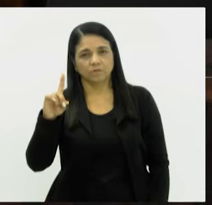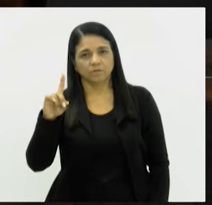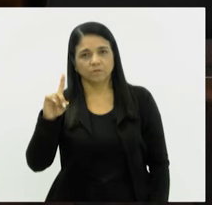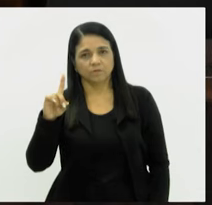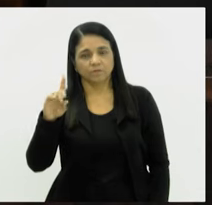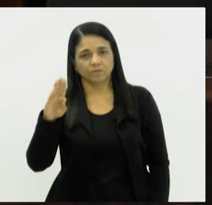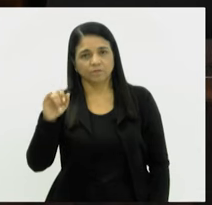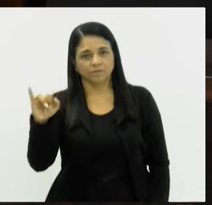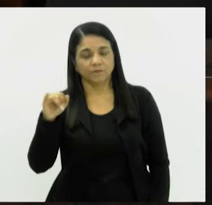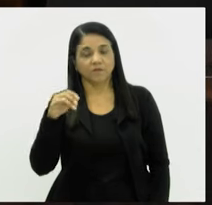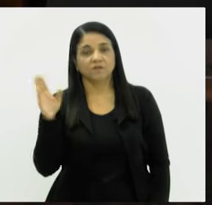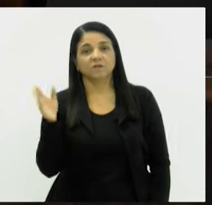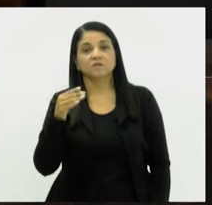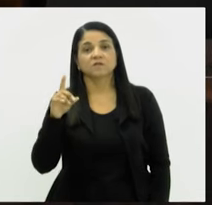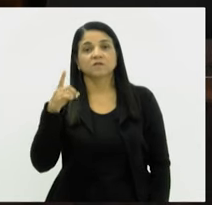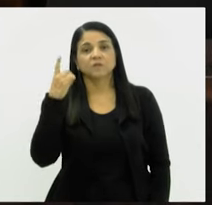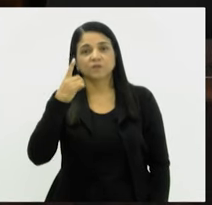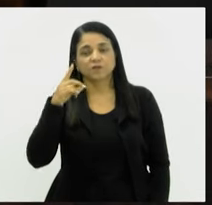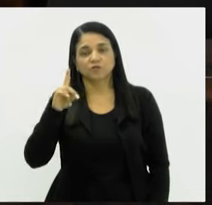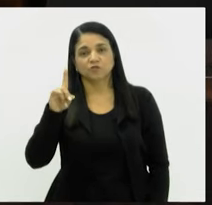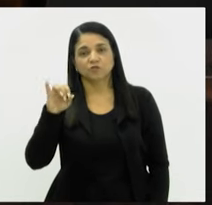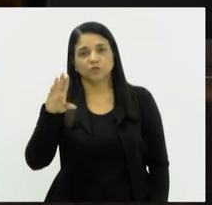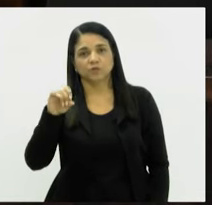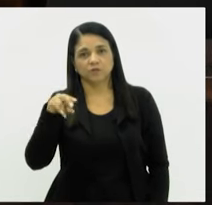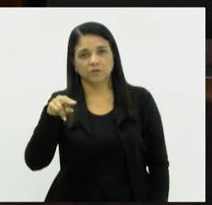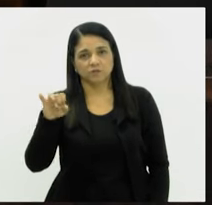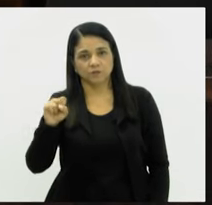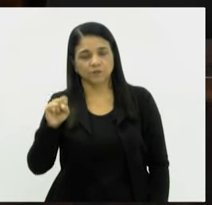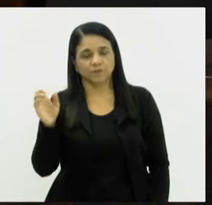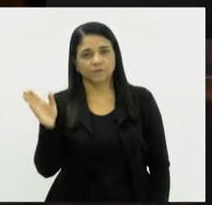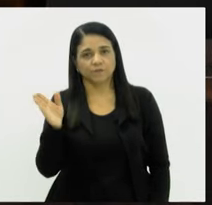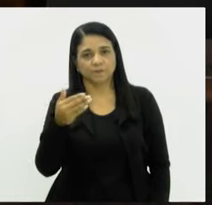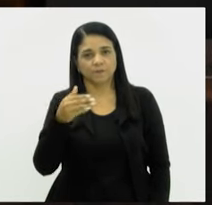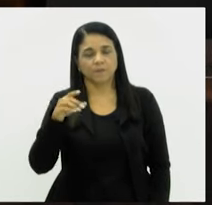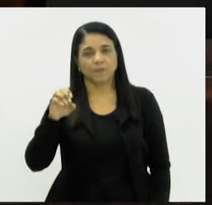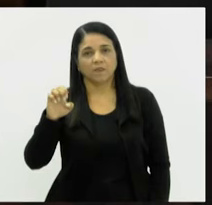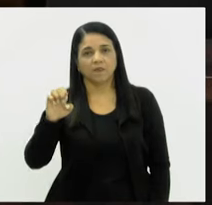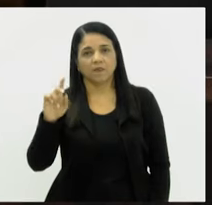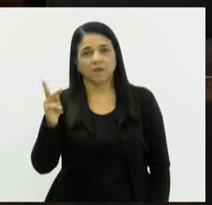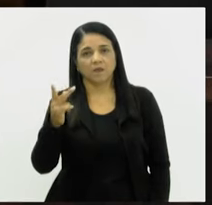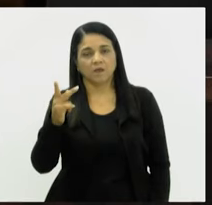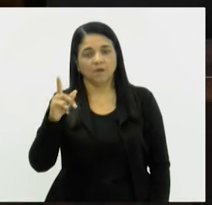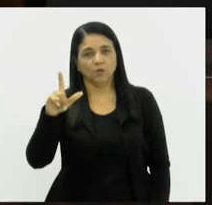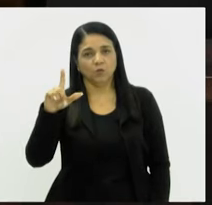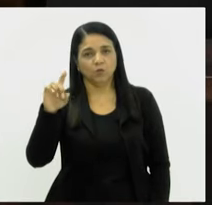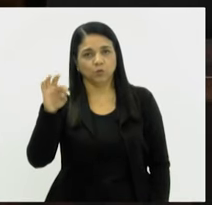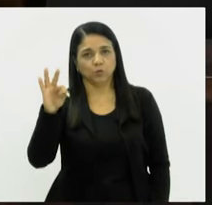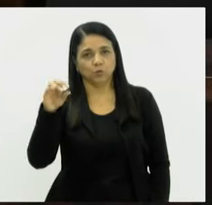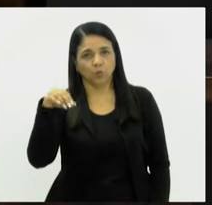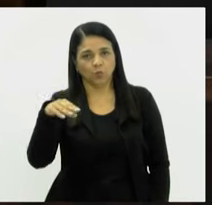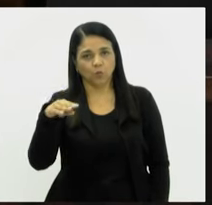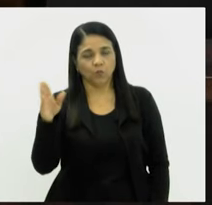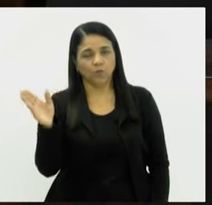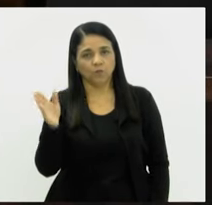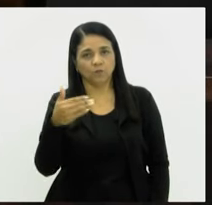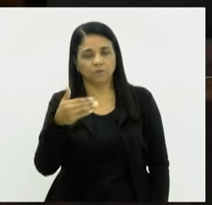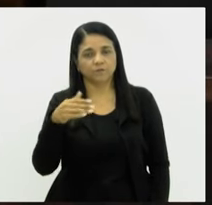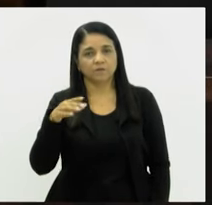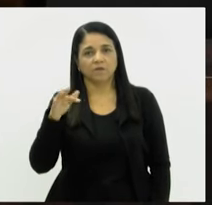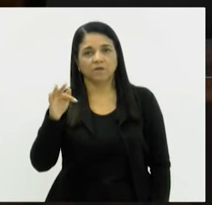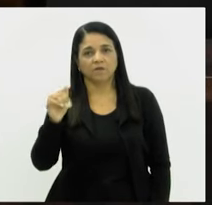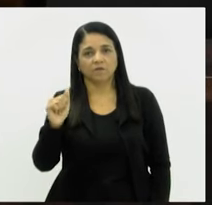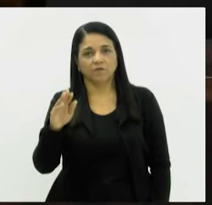deputado Dionísio Lins, deputado Elton Cristo, deputado